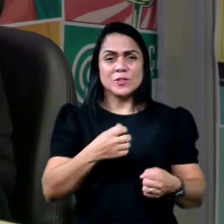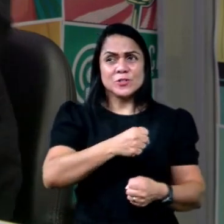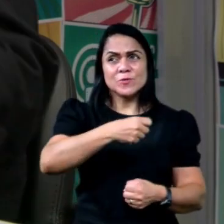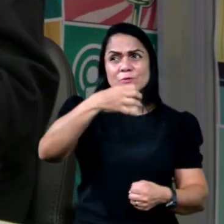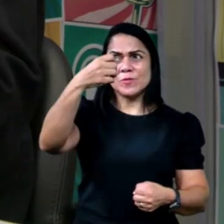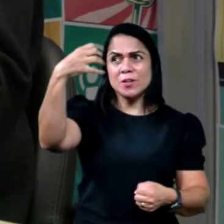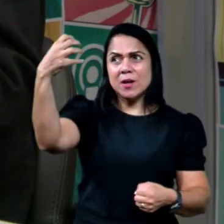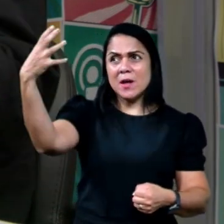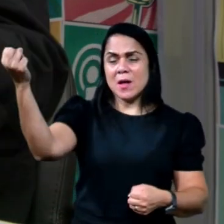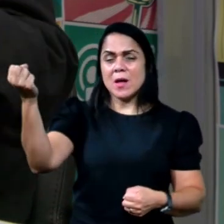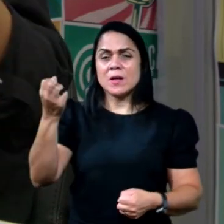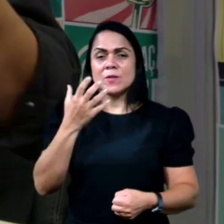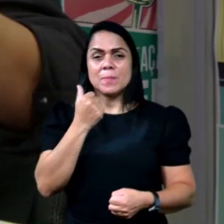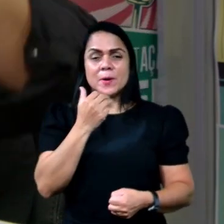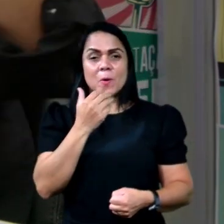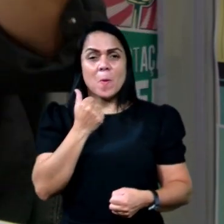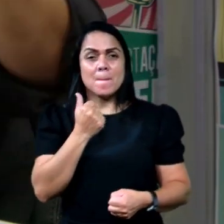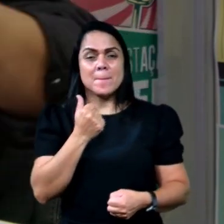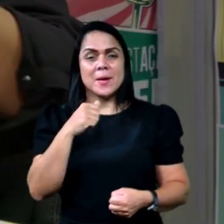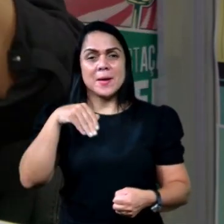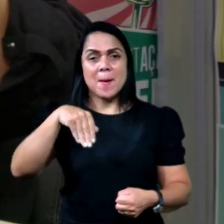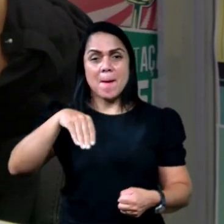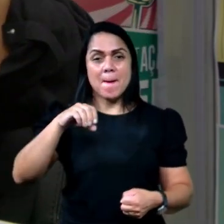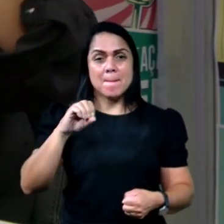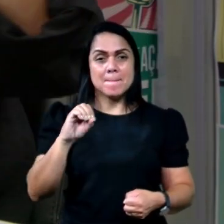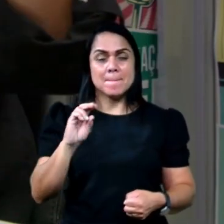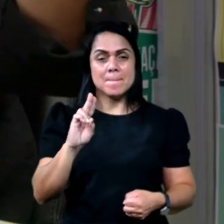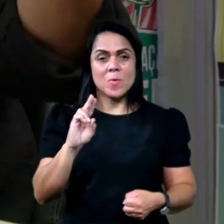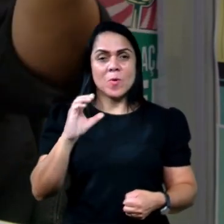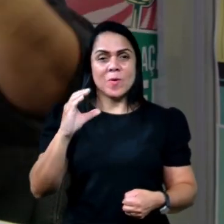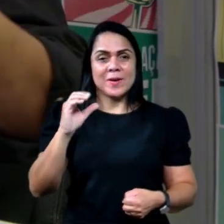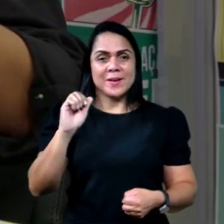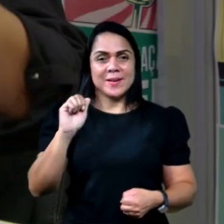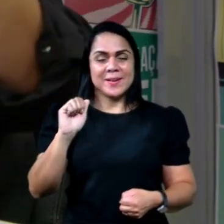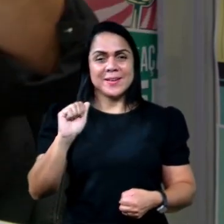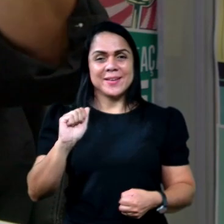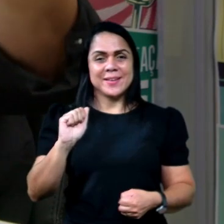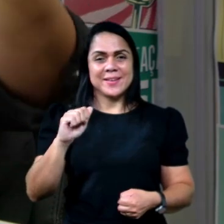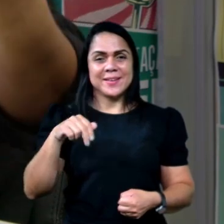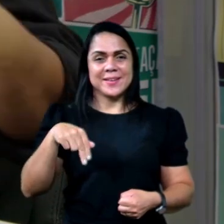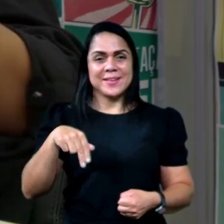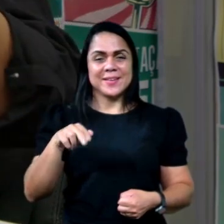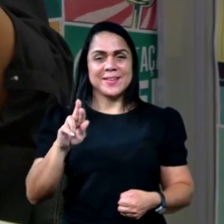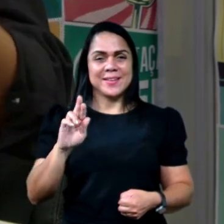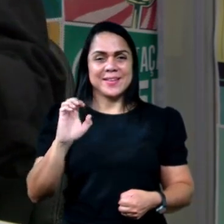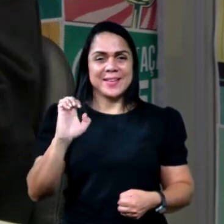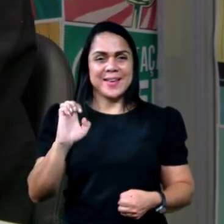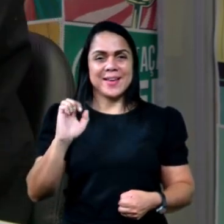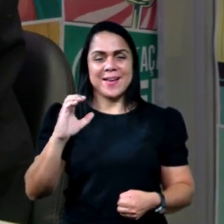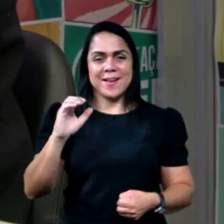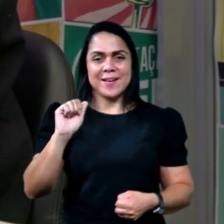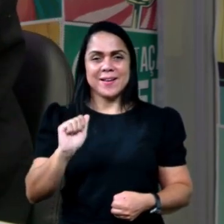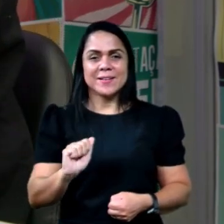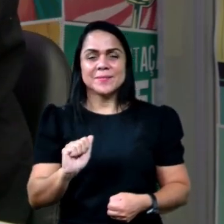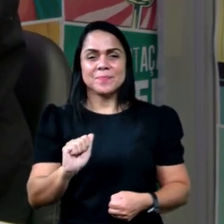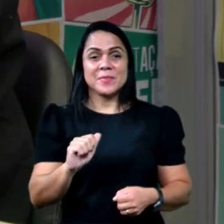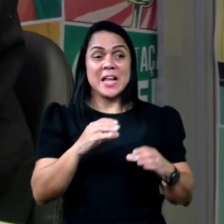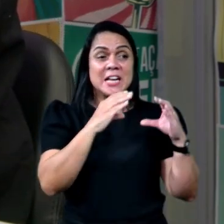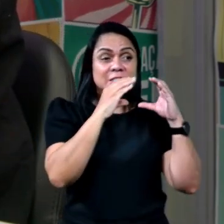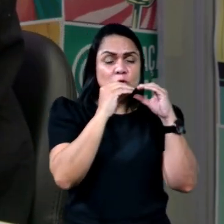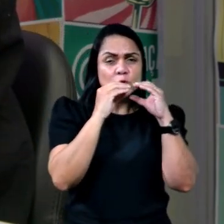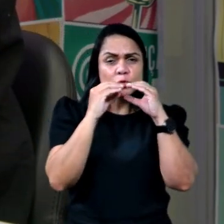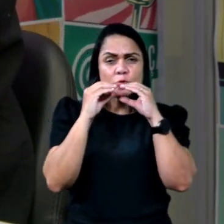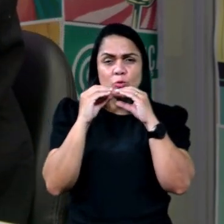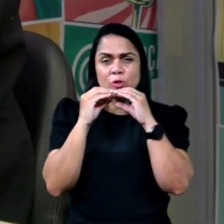comer uma moqueca, quando a gente vai conhecer um lugar simplesmente porque tem a melhor sanduíche do bairro. Porque